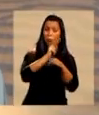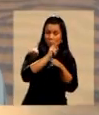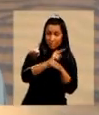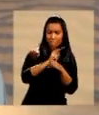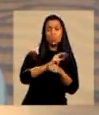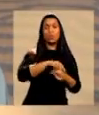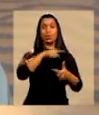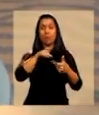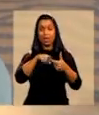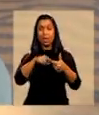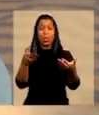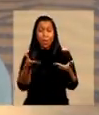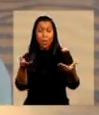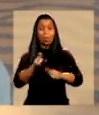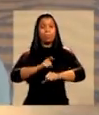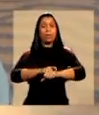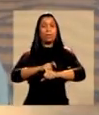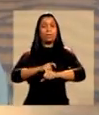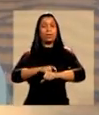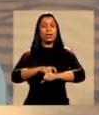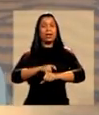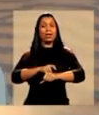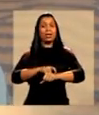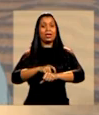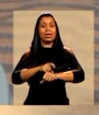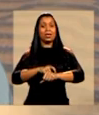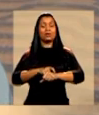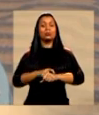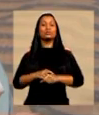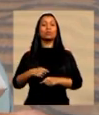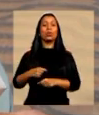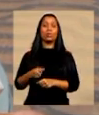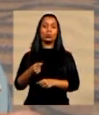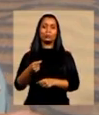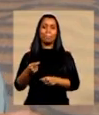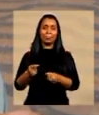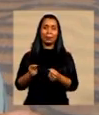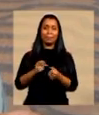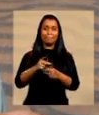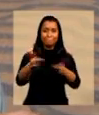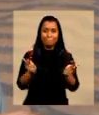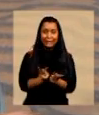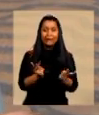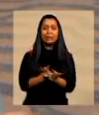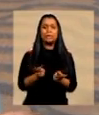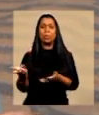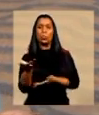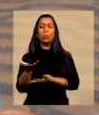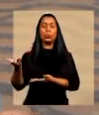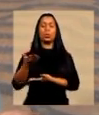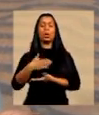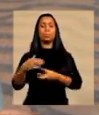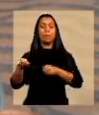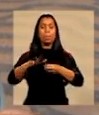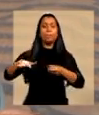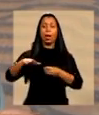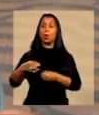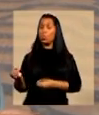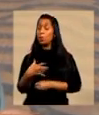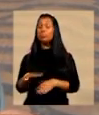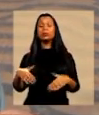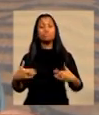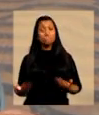como cuidadora e agora no momento estou com um Disque Pizza no meu bairro, que é um bairro novo.